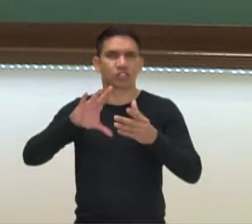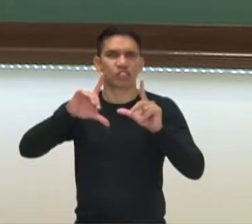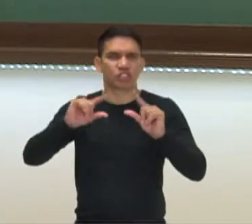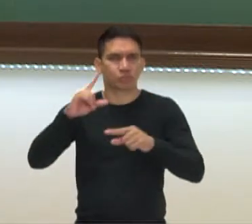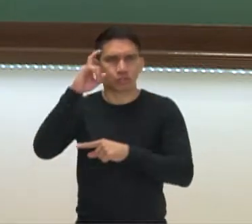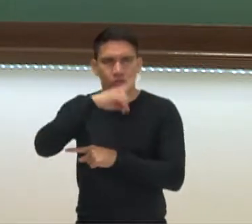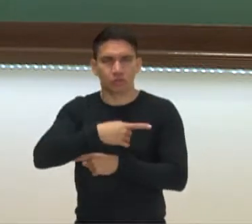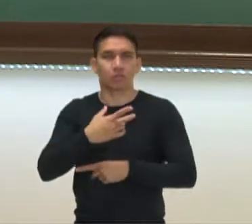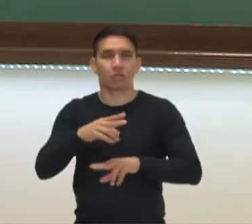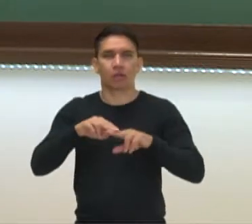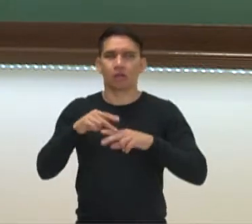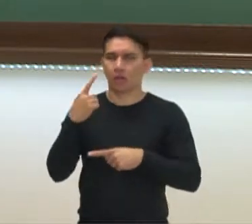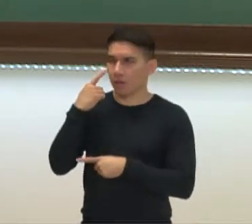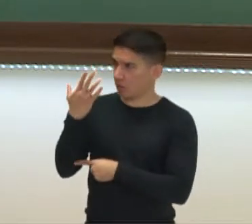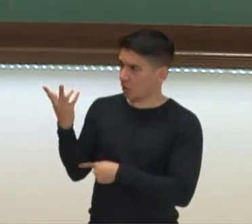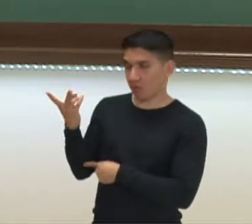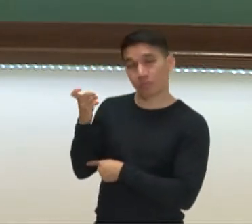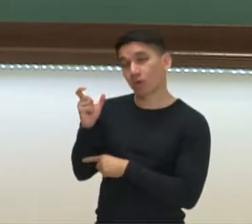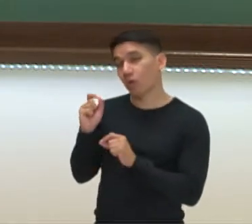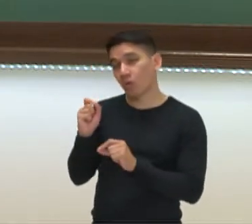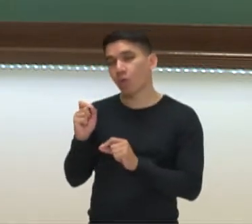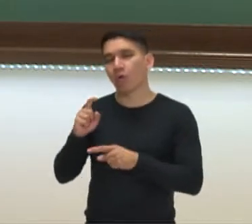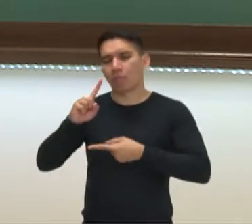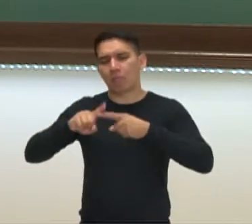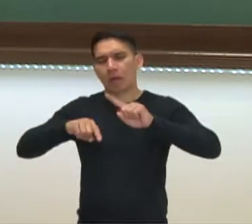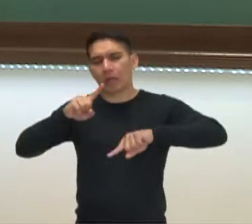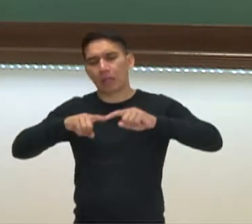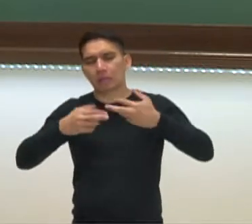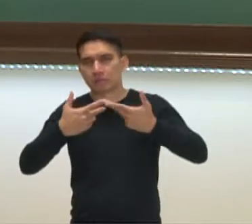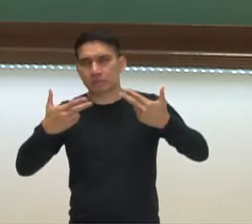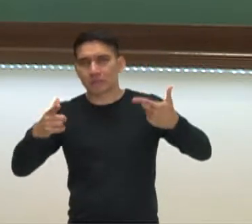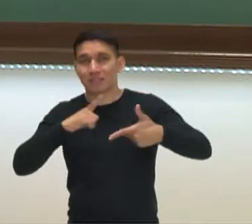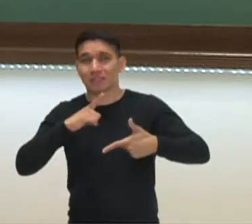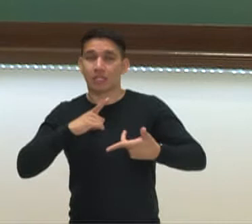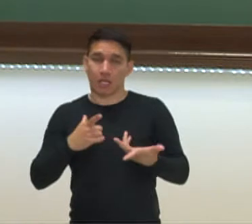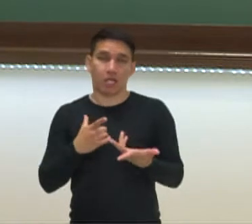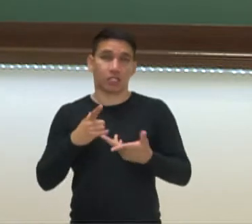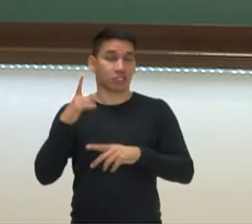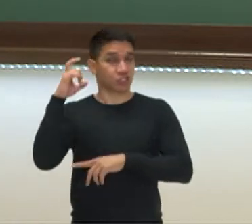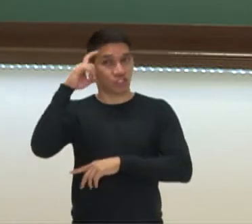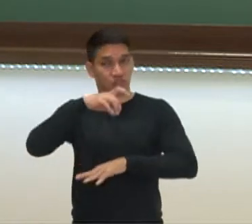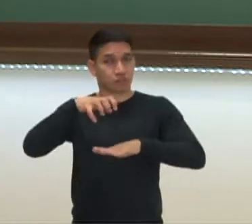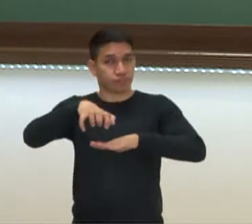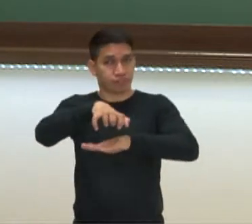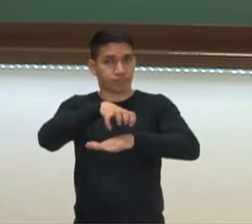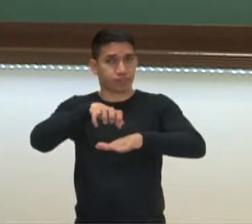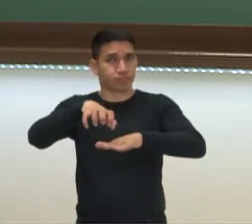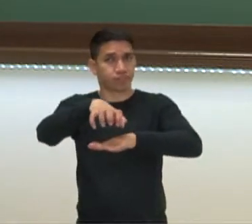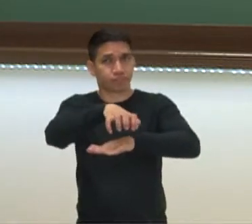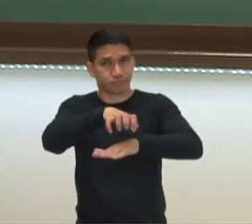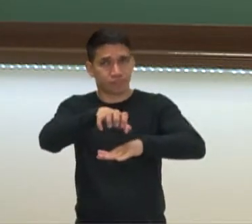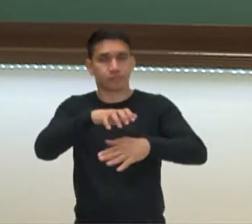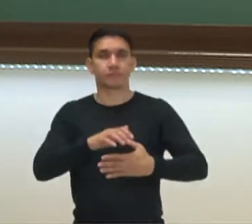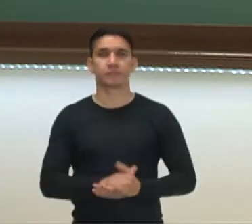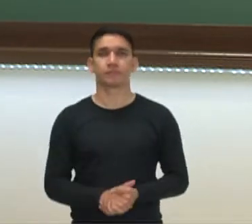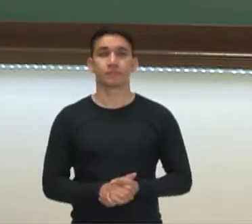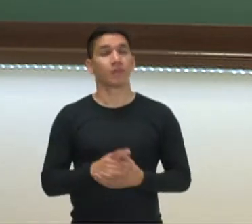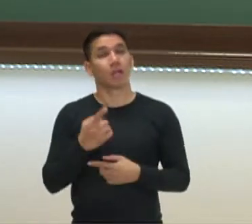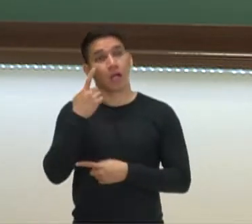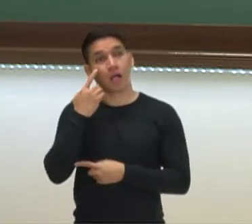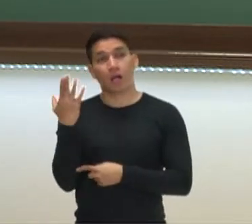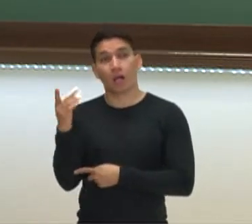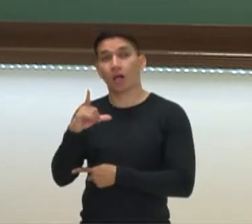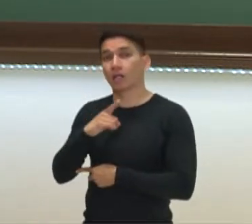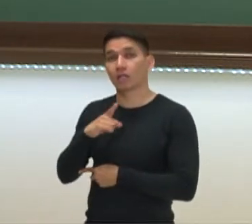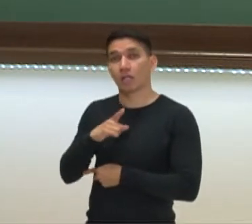dá para assumir que os componentes têm uma resistência elétrica. Então olha só, por exemplo, aqui eu